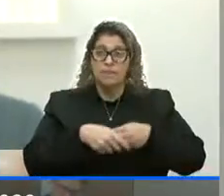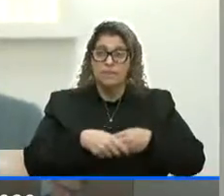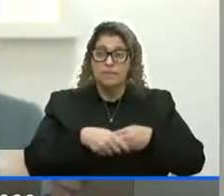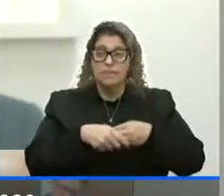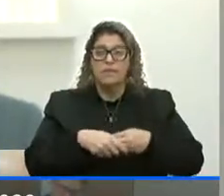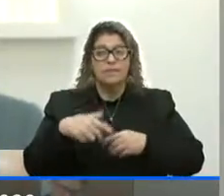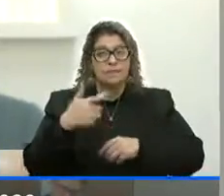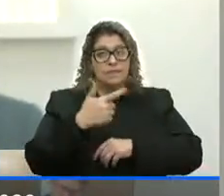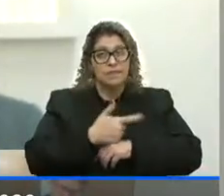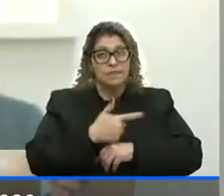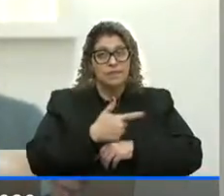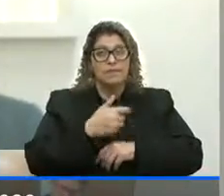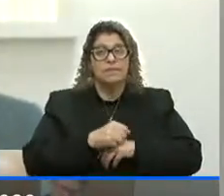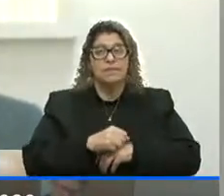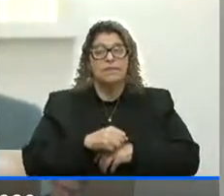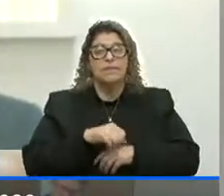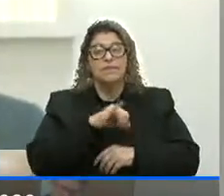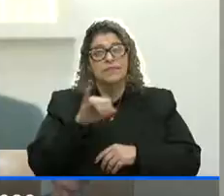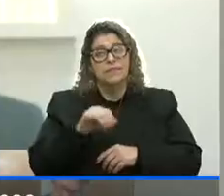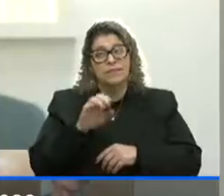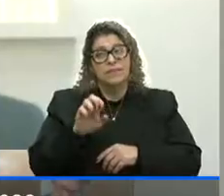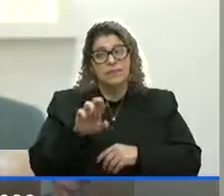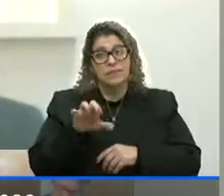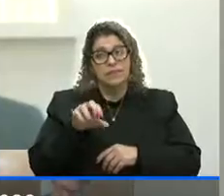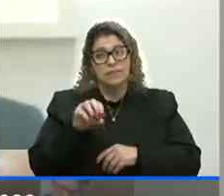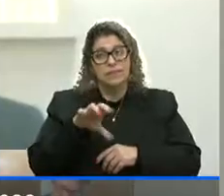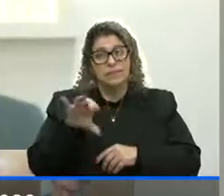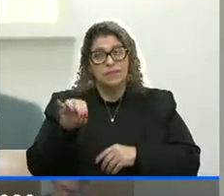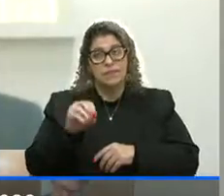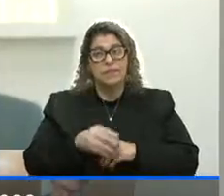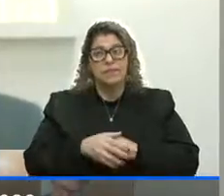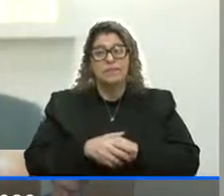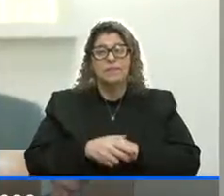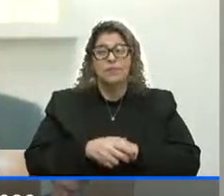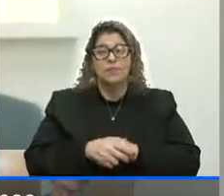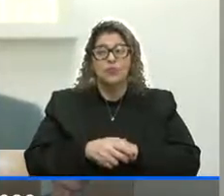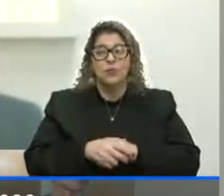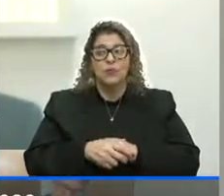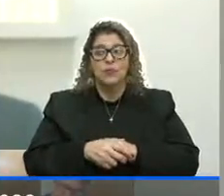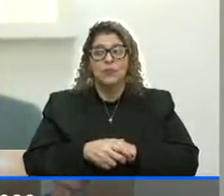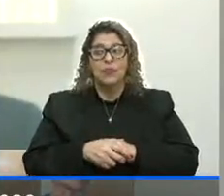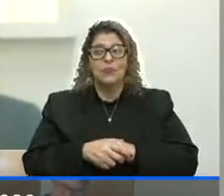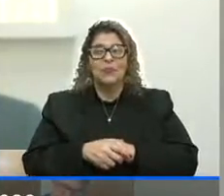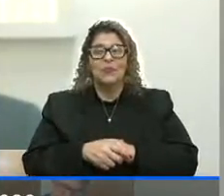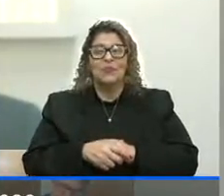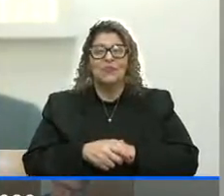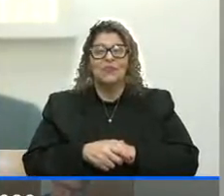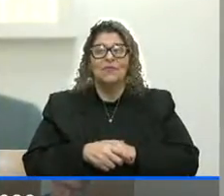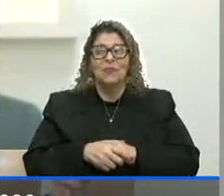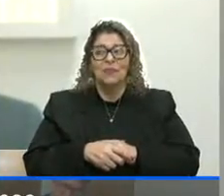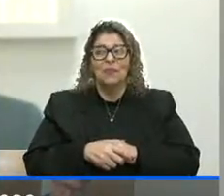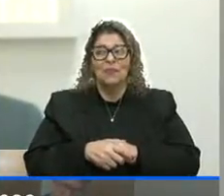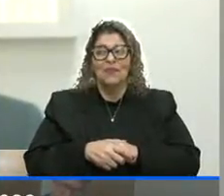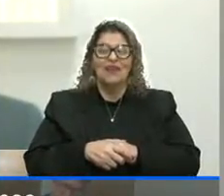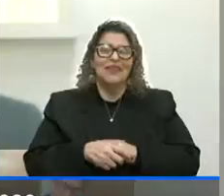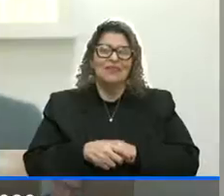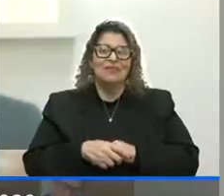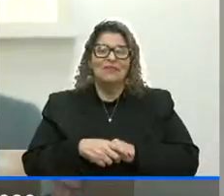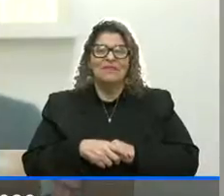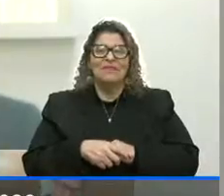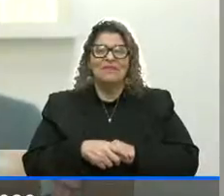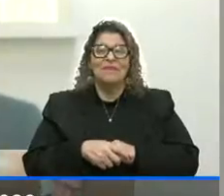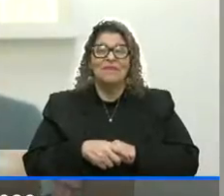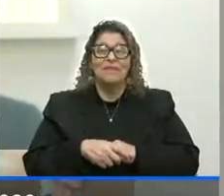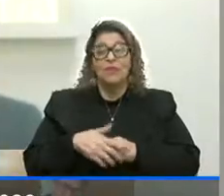deputado vice-presidente Gerson Burman por já estar conosco. E passo a palavra, se o Zucco quiser, para fazer